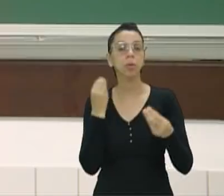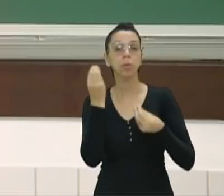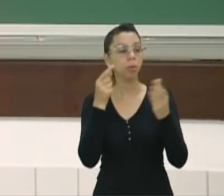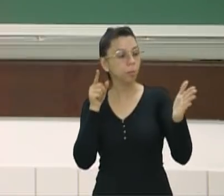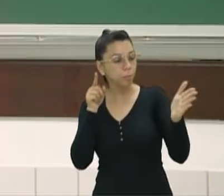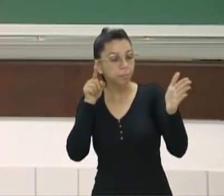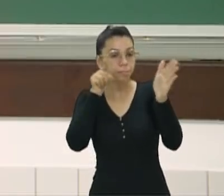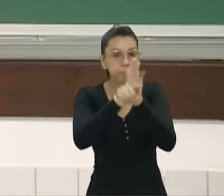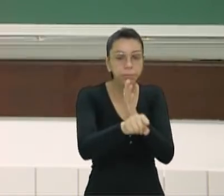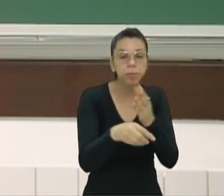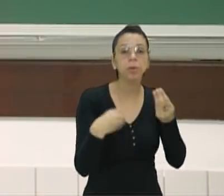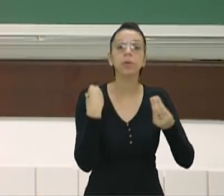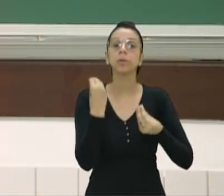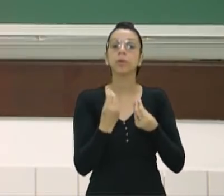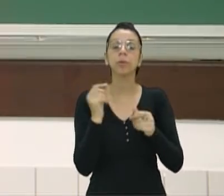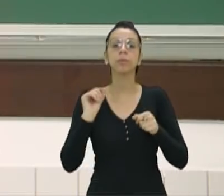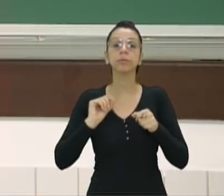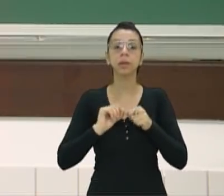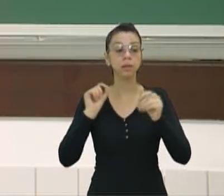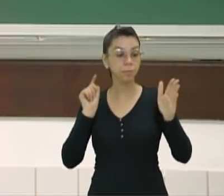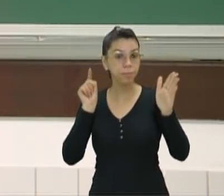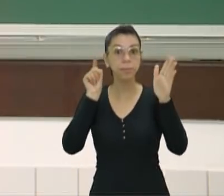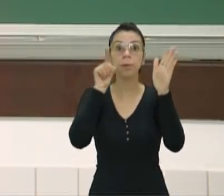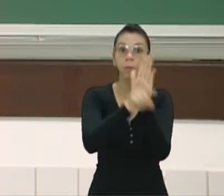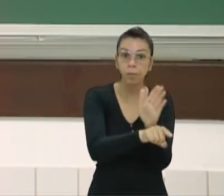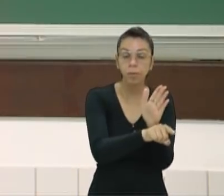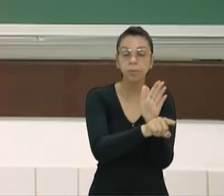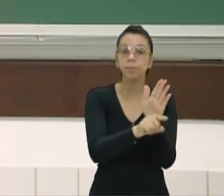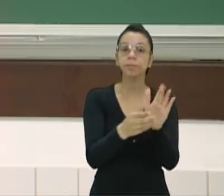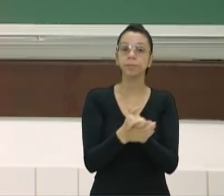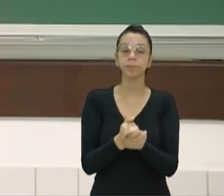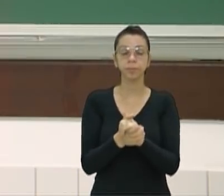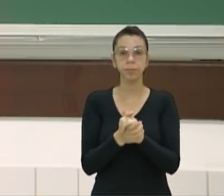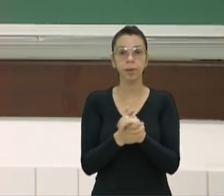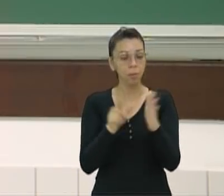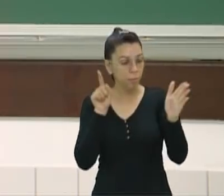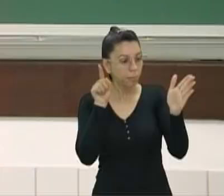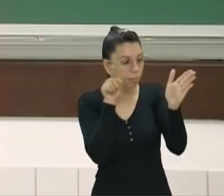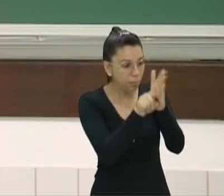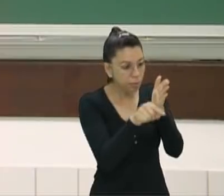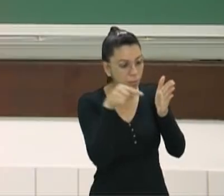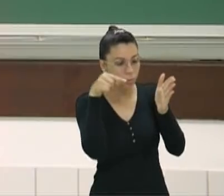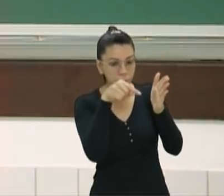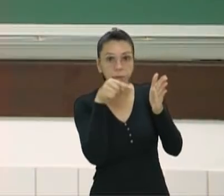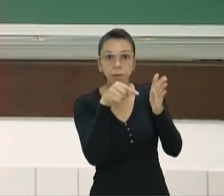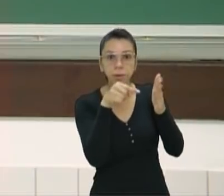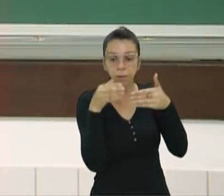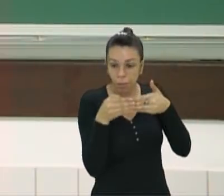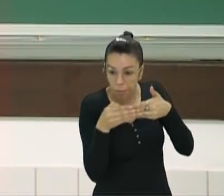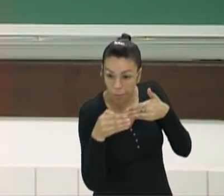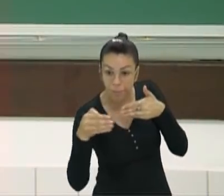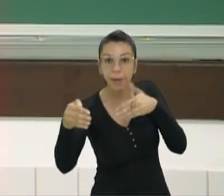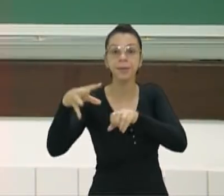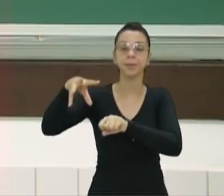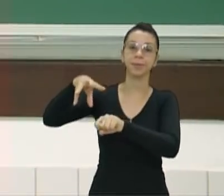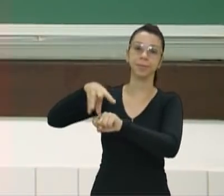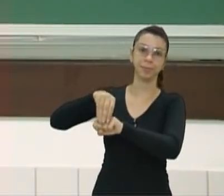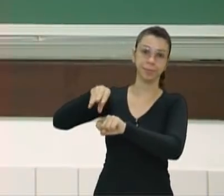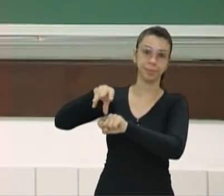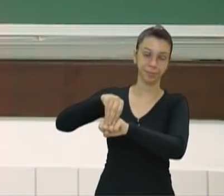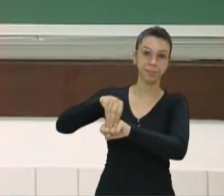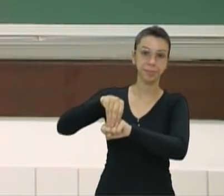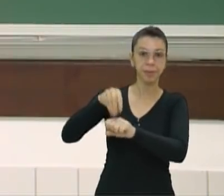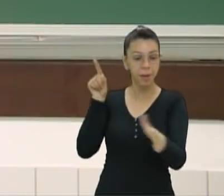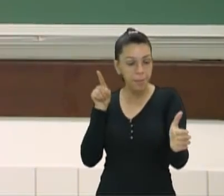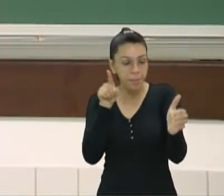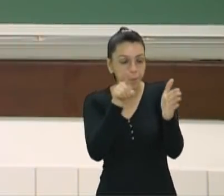em como realizar um questionamento. É exatamente daí que se inicia o conhecimento, é exatamente dali que se